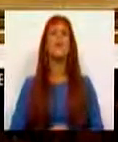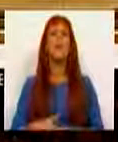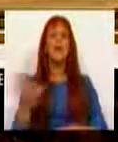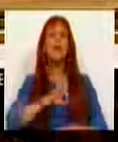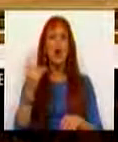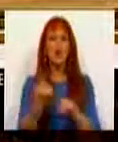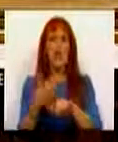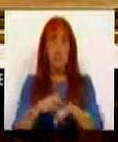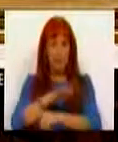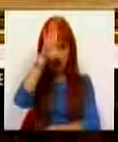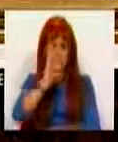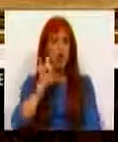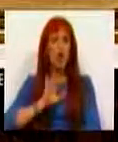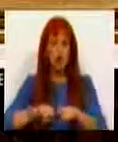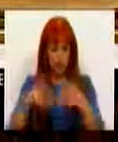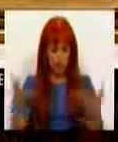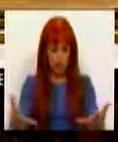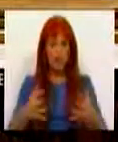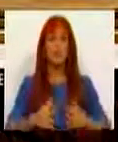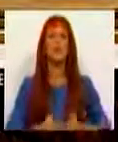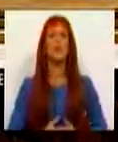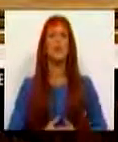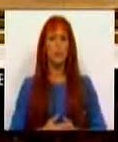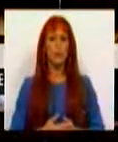senhores membros do Governo, senhoras e senhores deputados.